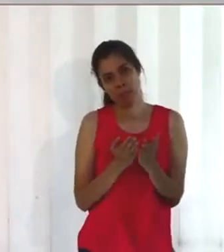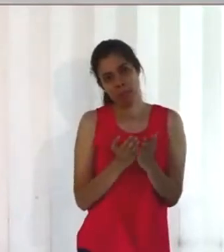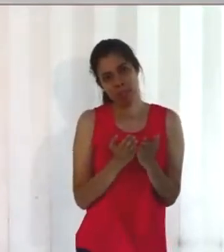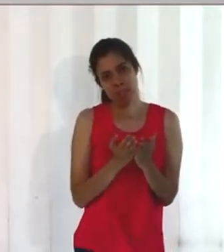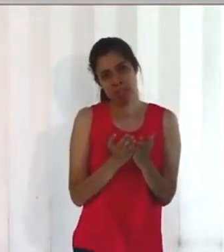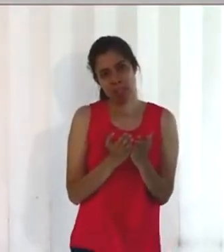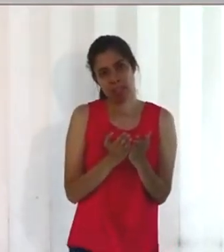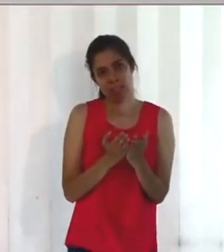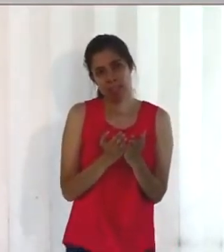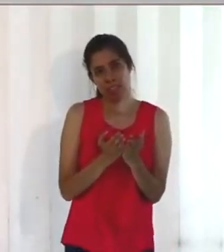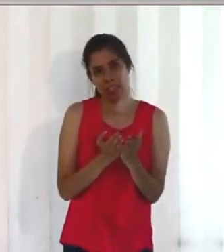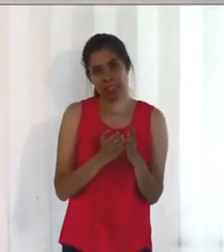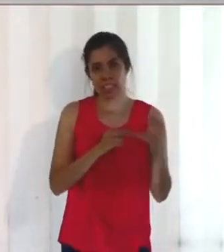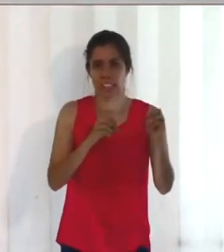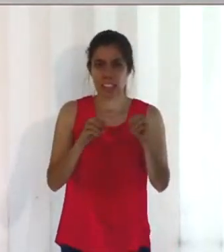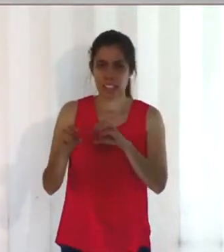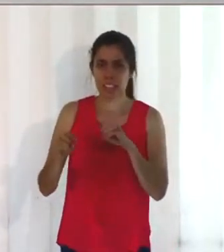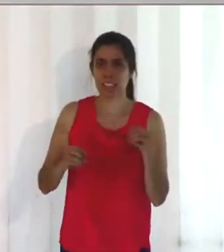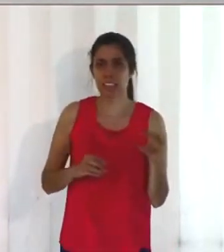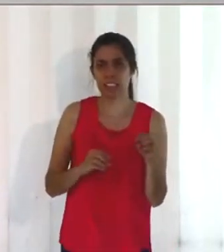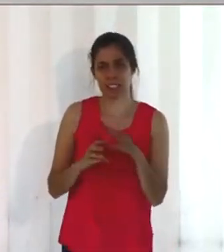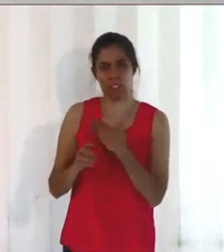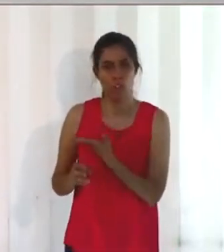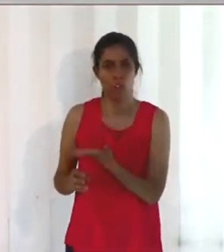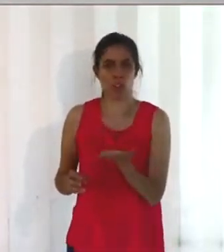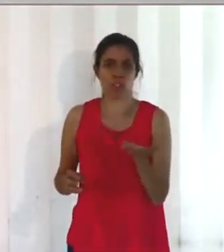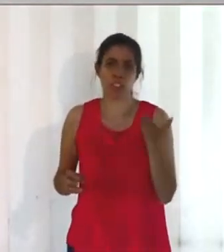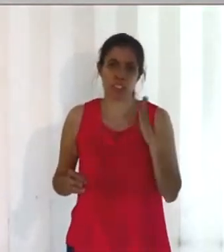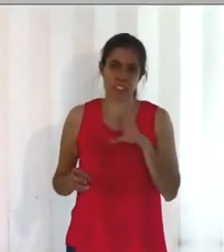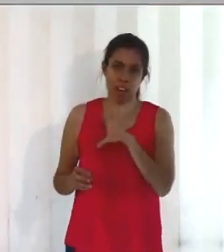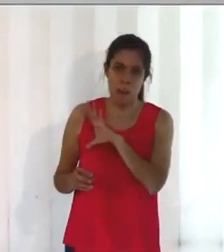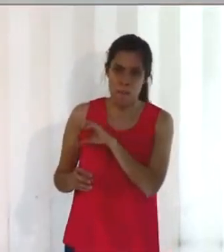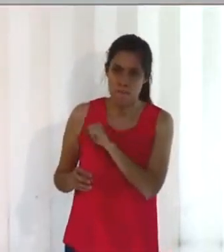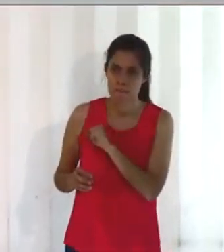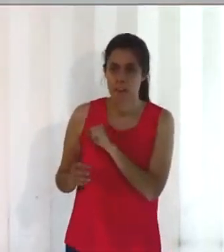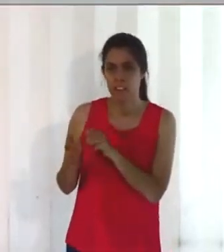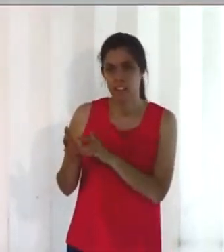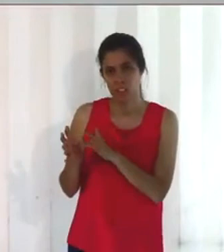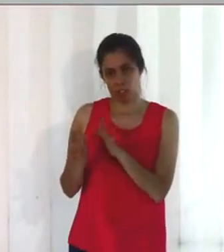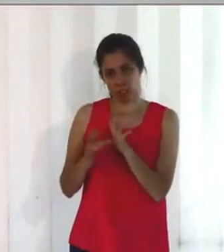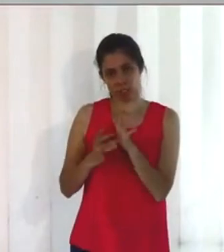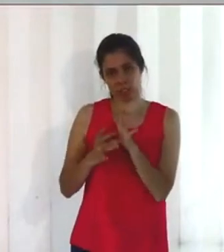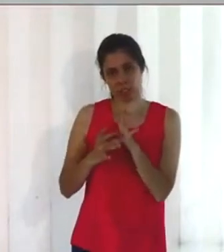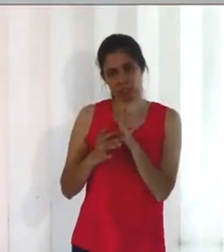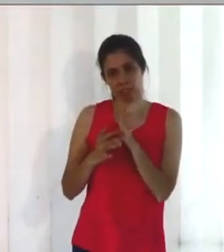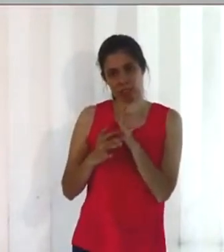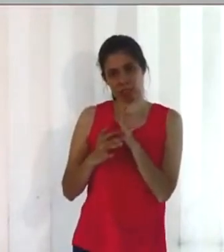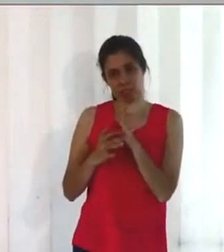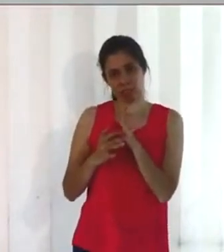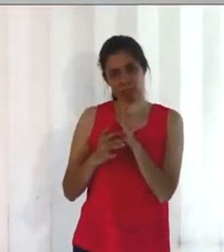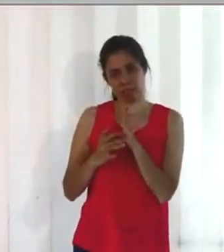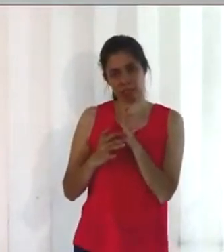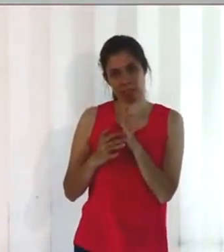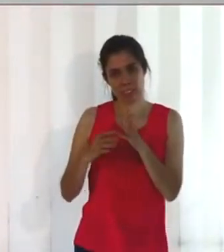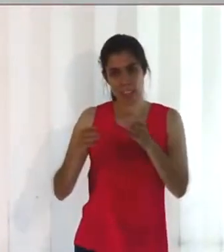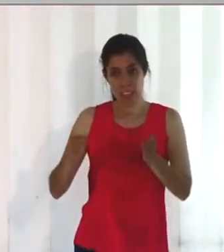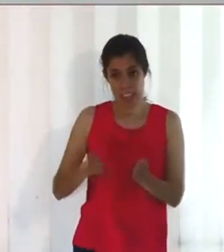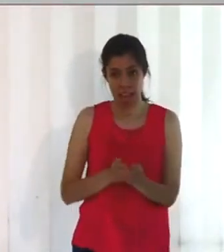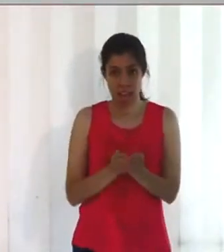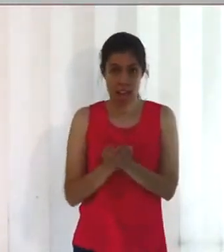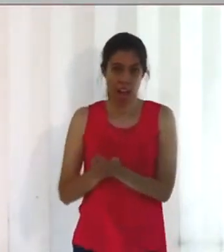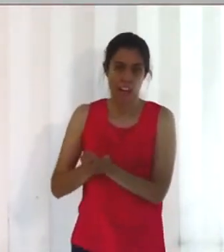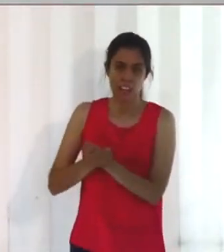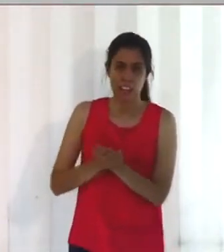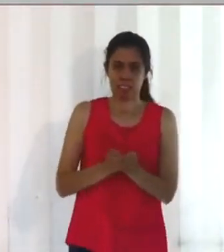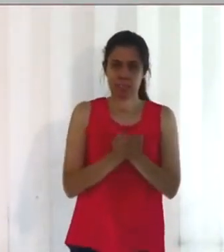essa Bíblia que vai ensinar você a amar a Jesus Cristo e confiar a sua vida totalmente a Ele. E essa arca que eu pedi para